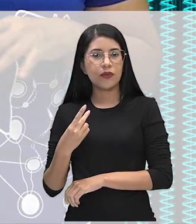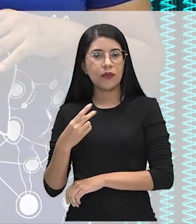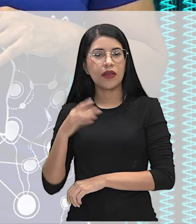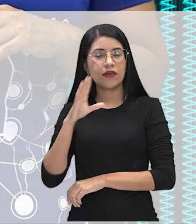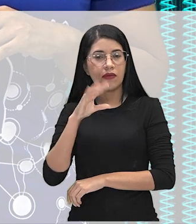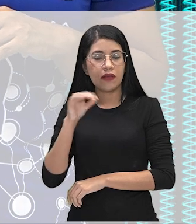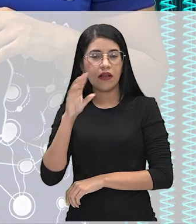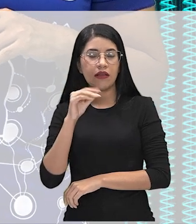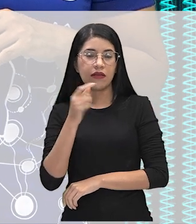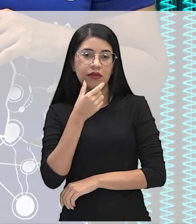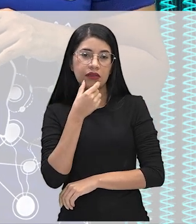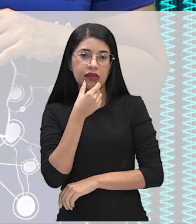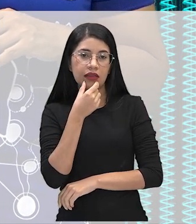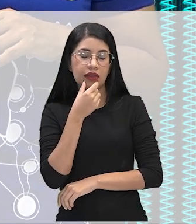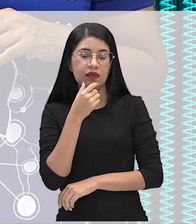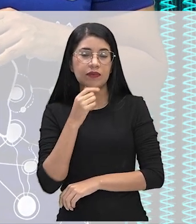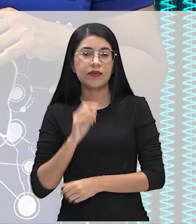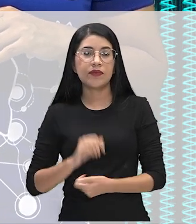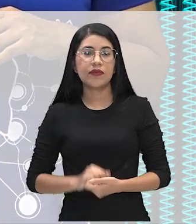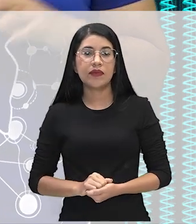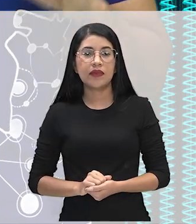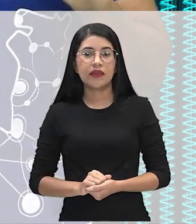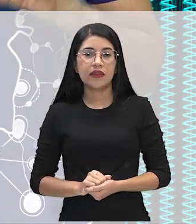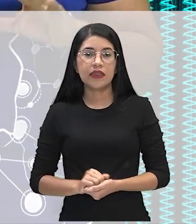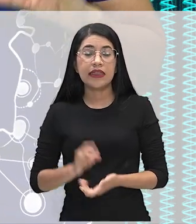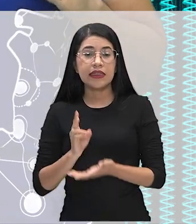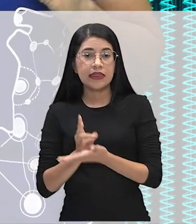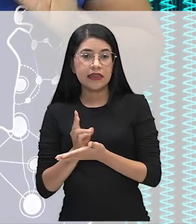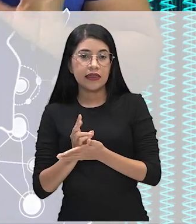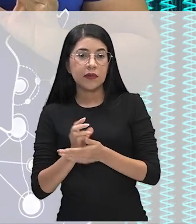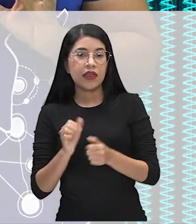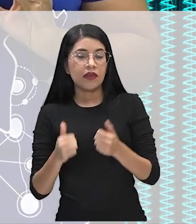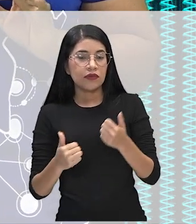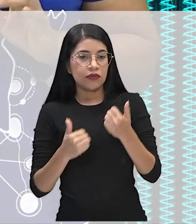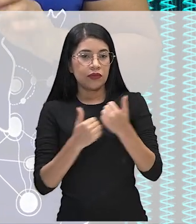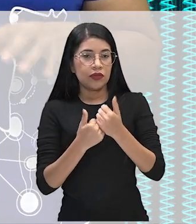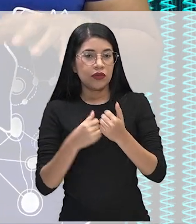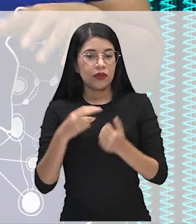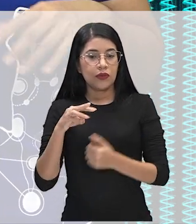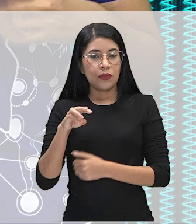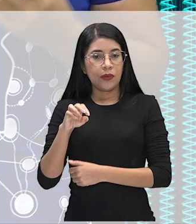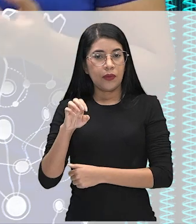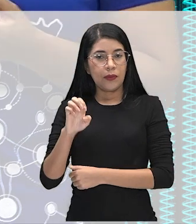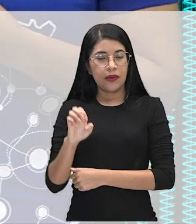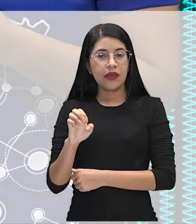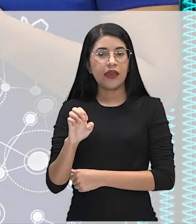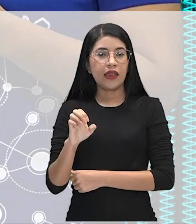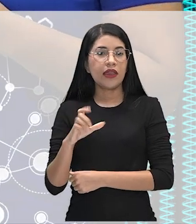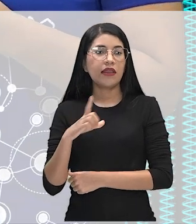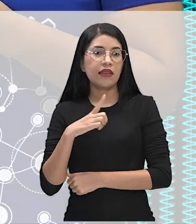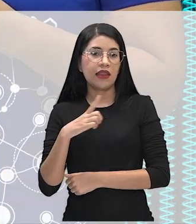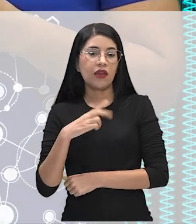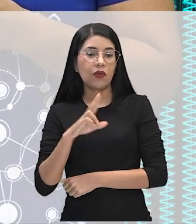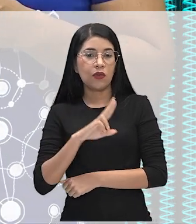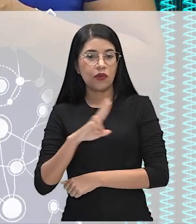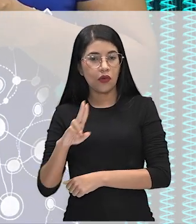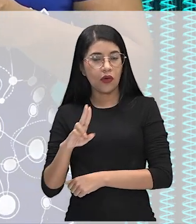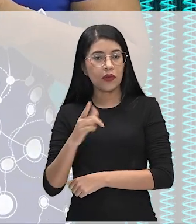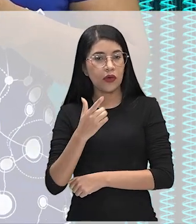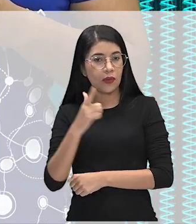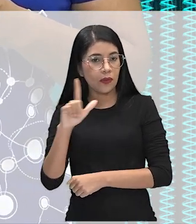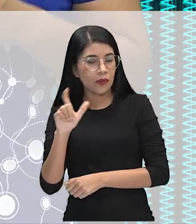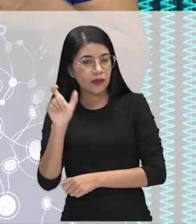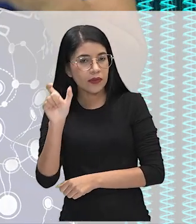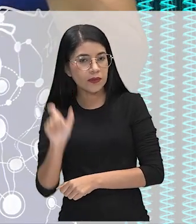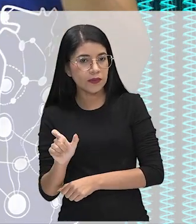vocês forem substituir o we, todas as vezes eu vou incluir o nome de alguém e a